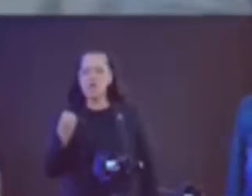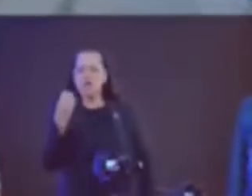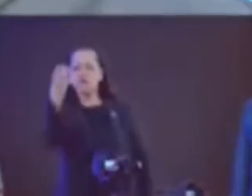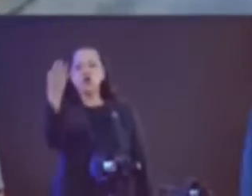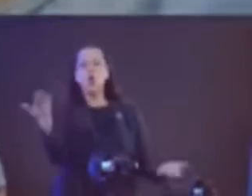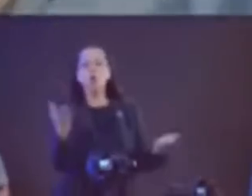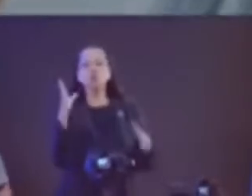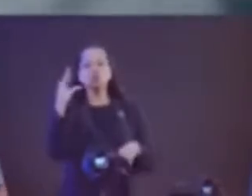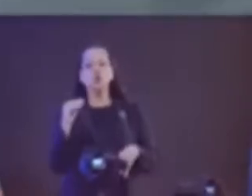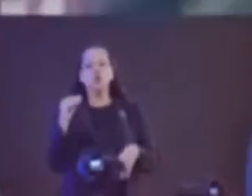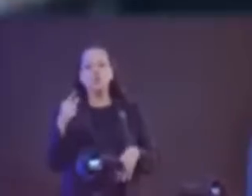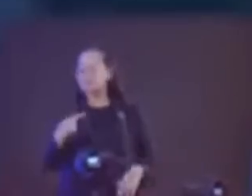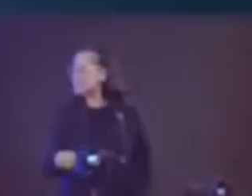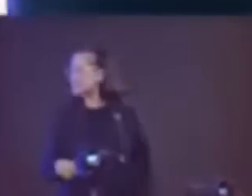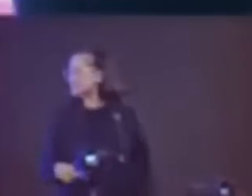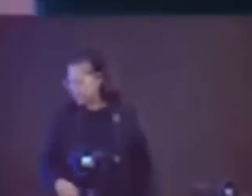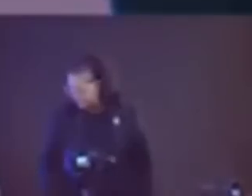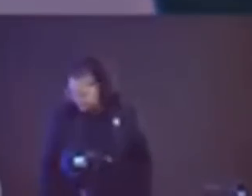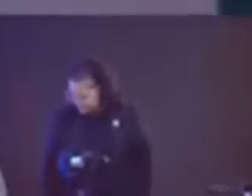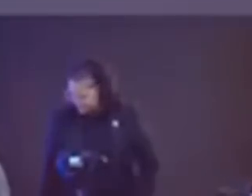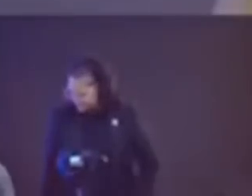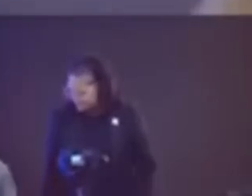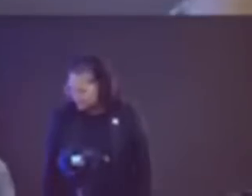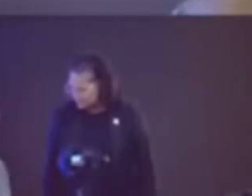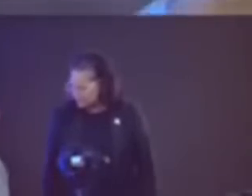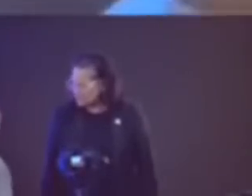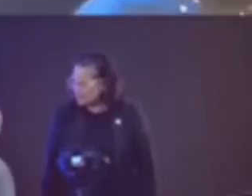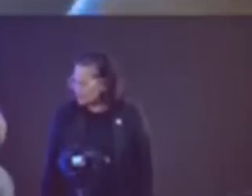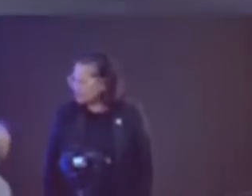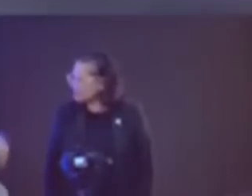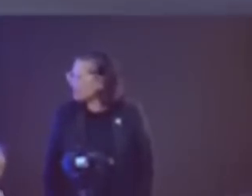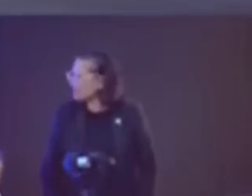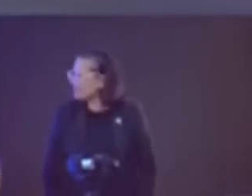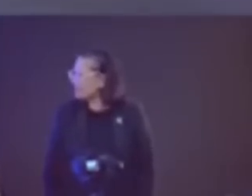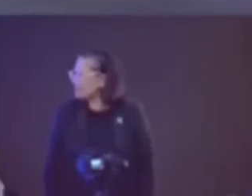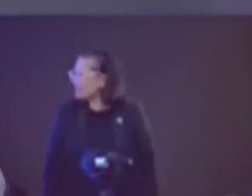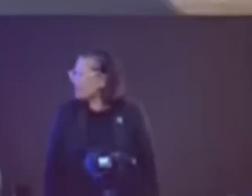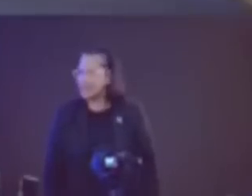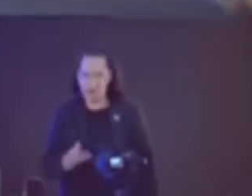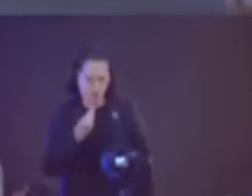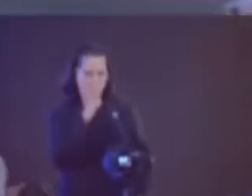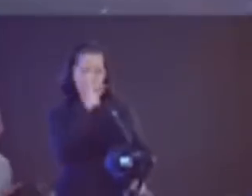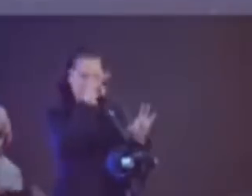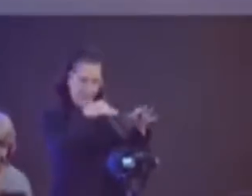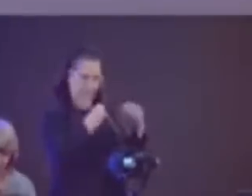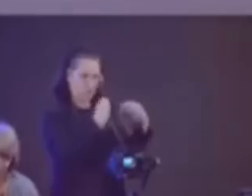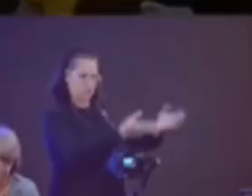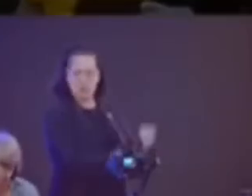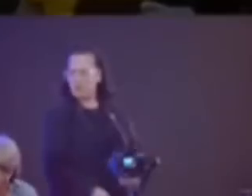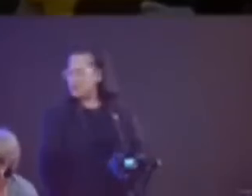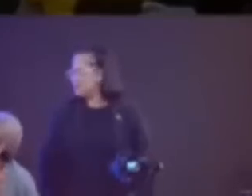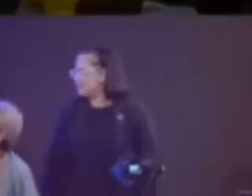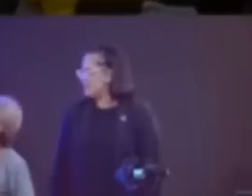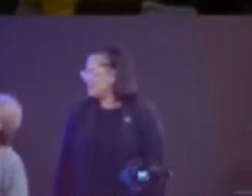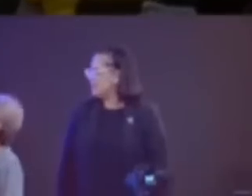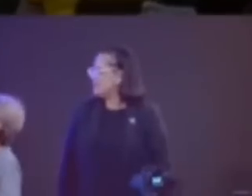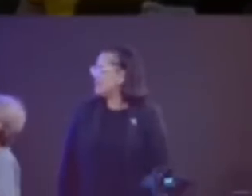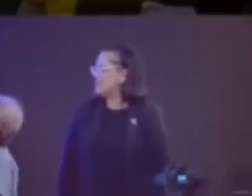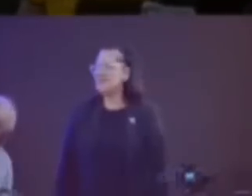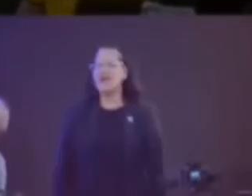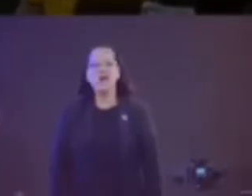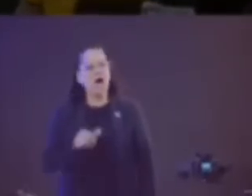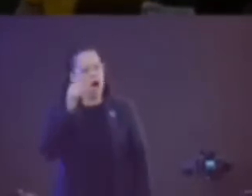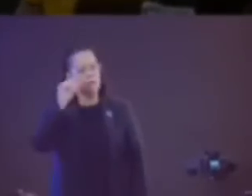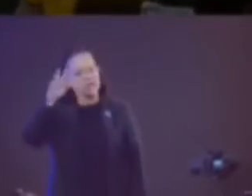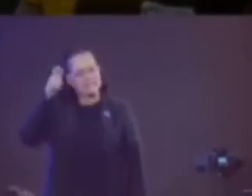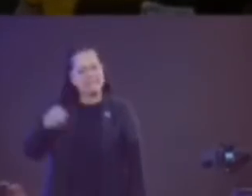Olha, eu posso usar e te entrego no final, tá bom? Não precisa. Não precisa? Meu Deus, a mulher é